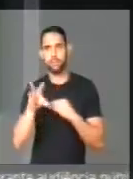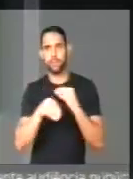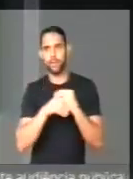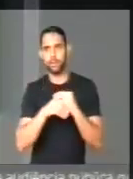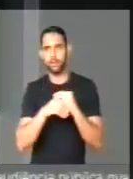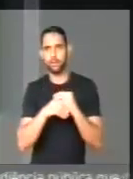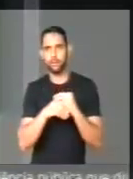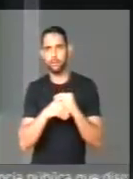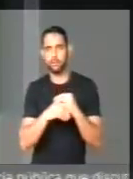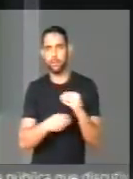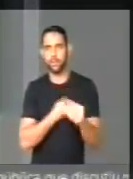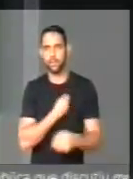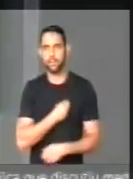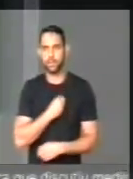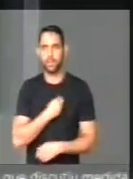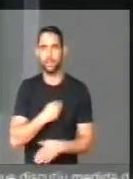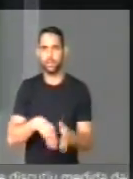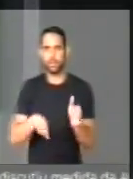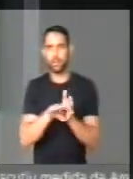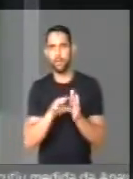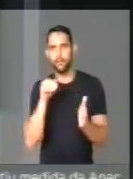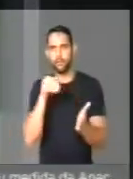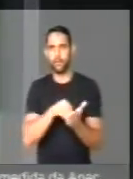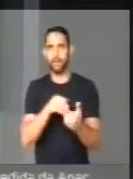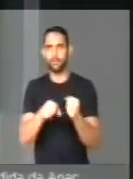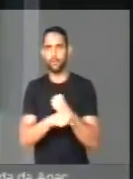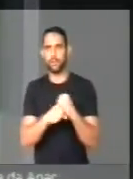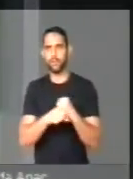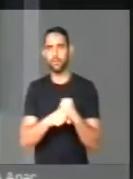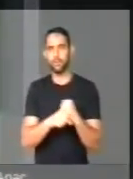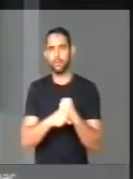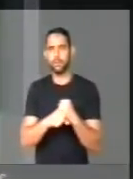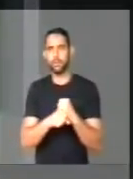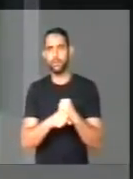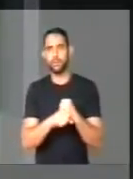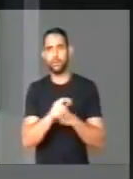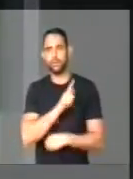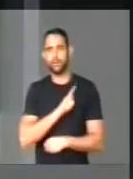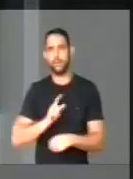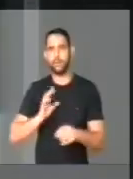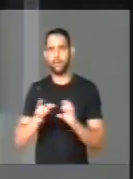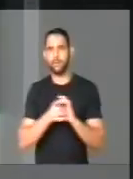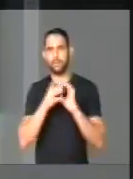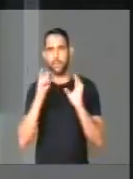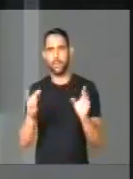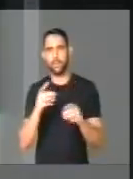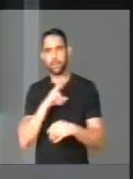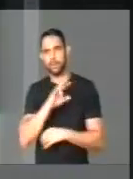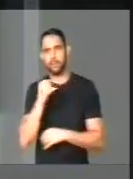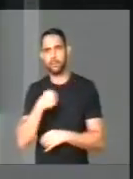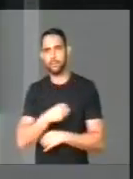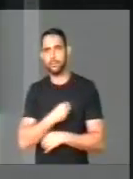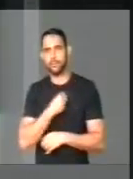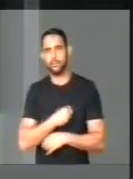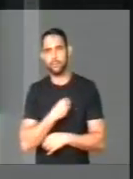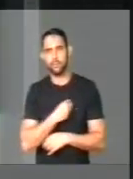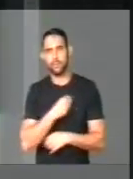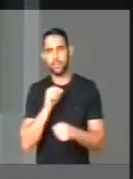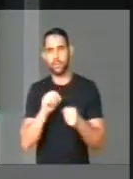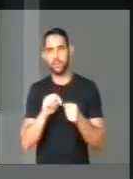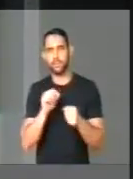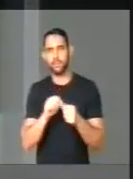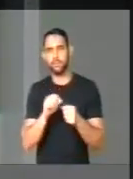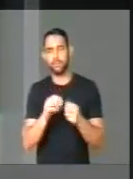emendas para chegar até o final desse ano, sem dúvida nenhuma, o governo deverá liberar e nós vamos